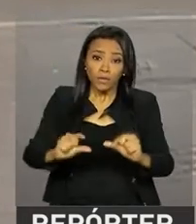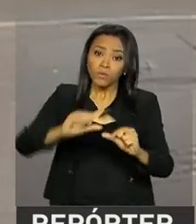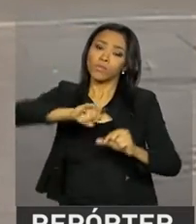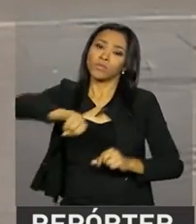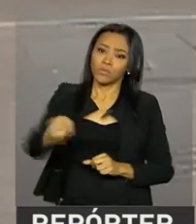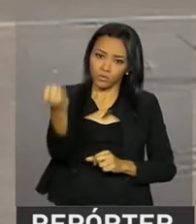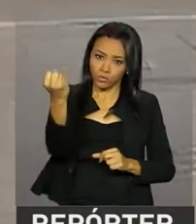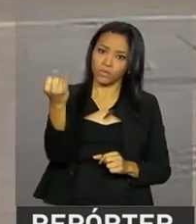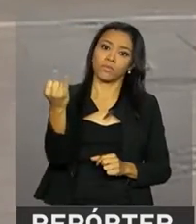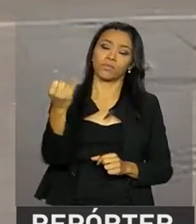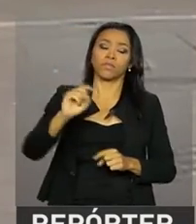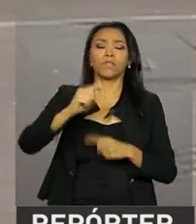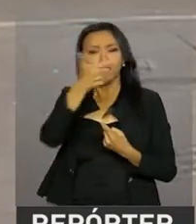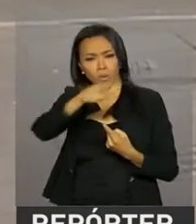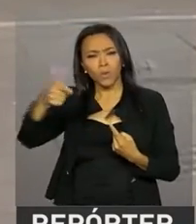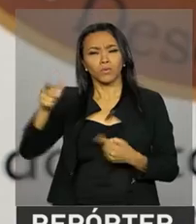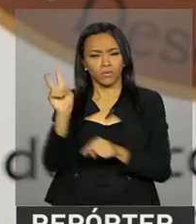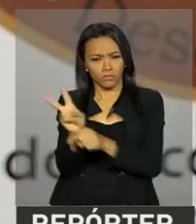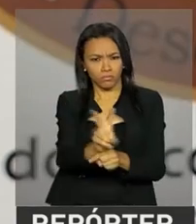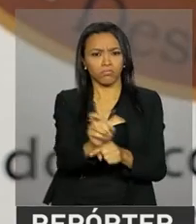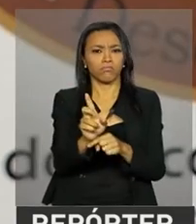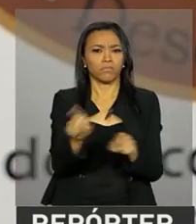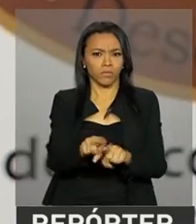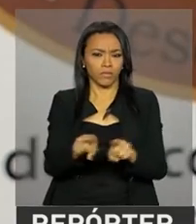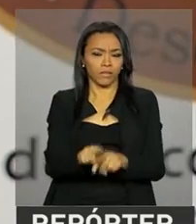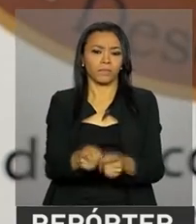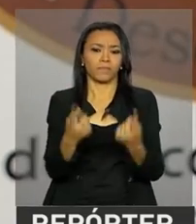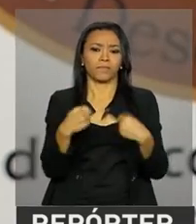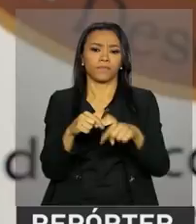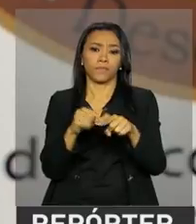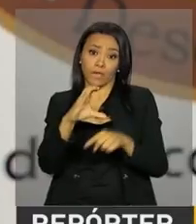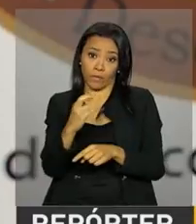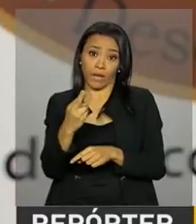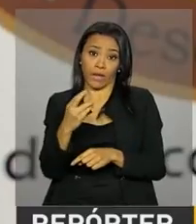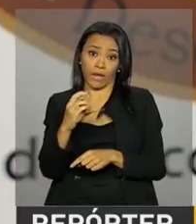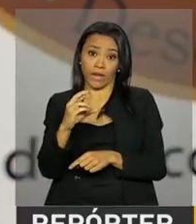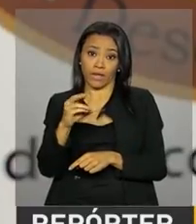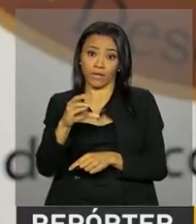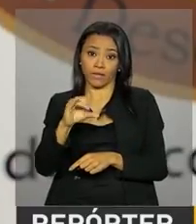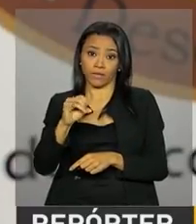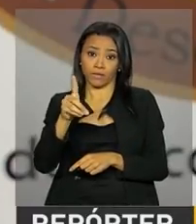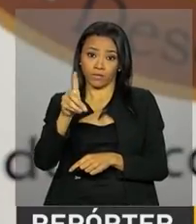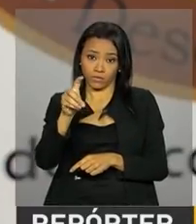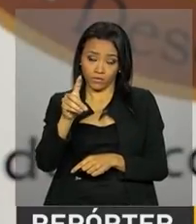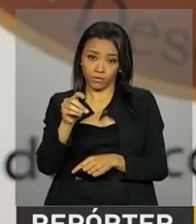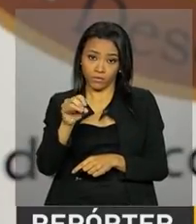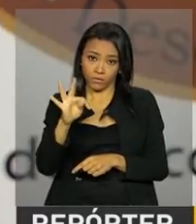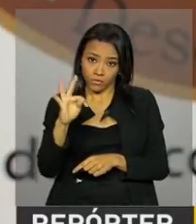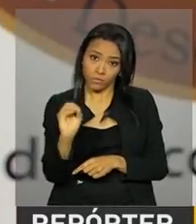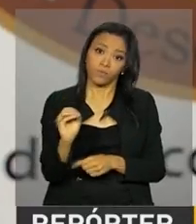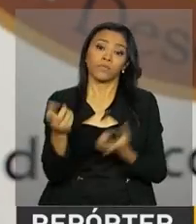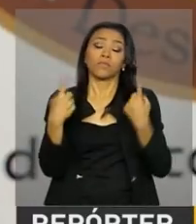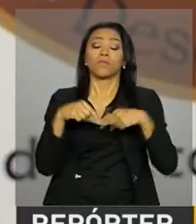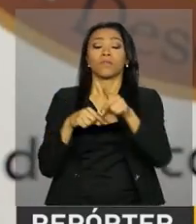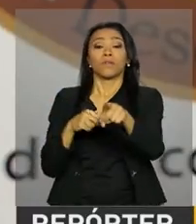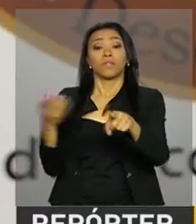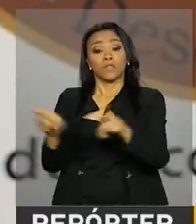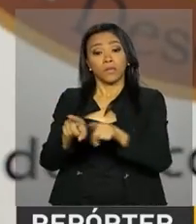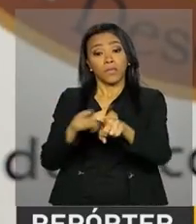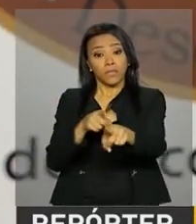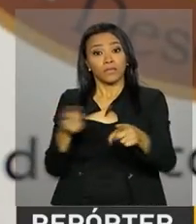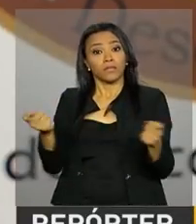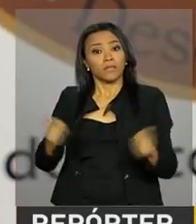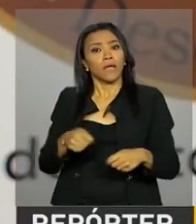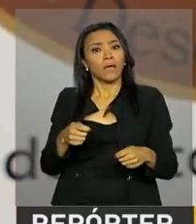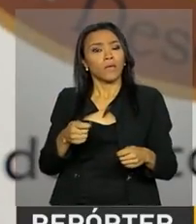consumidor e outras linhas de crédito isso está dando ao trabalhador brasileiro uma condição de melhor e maior poder